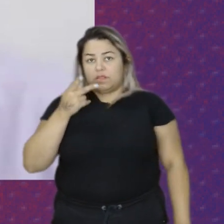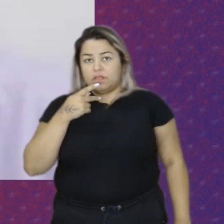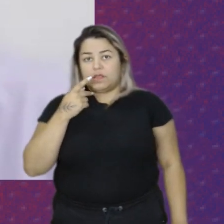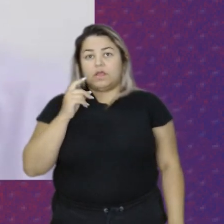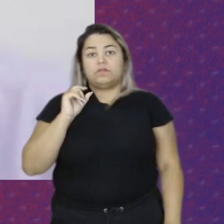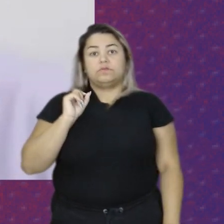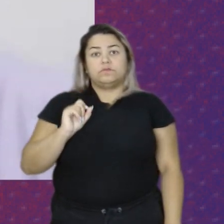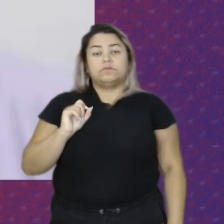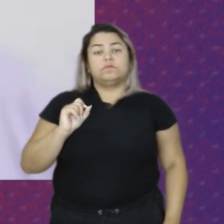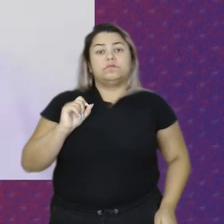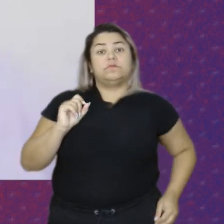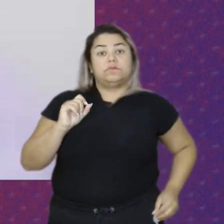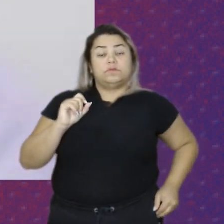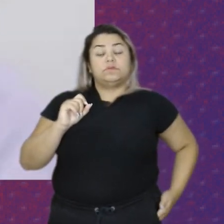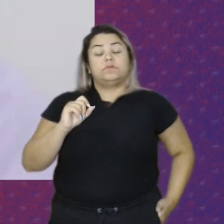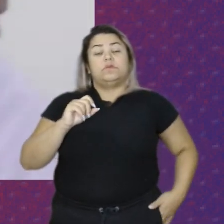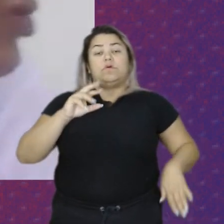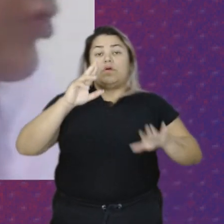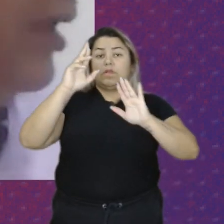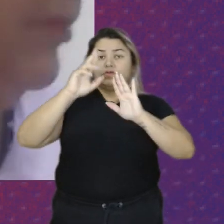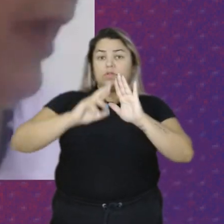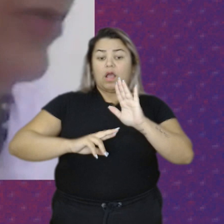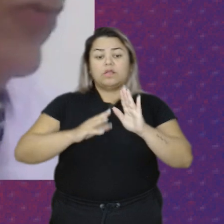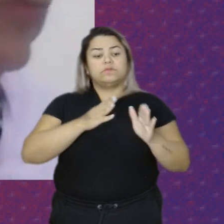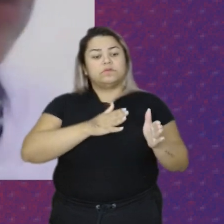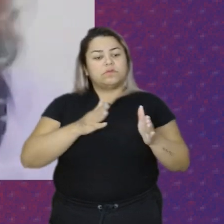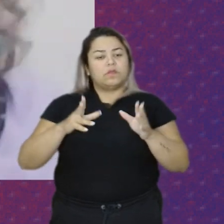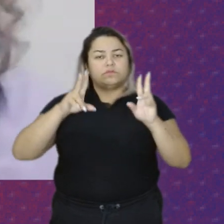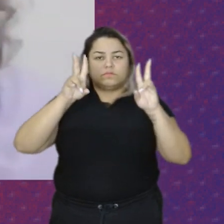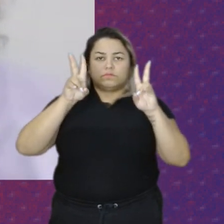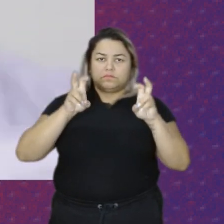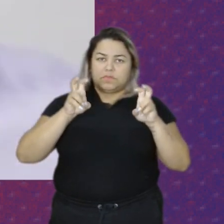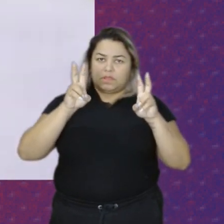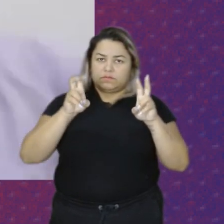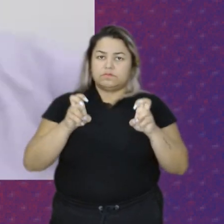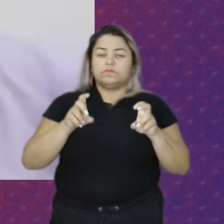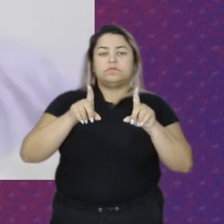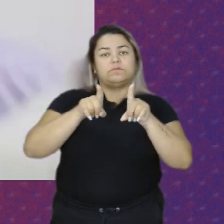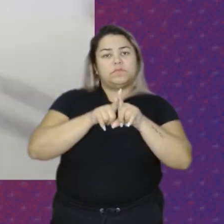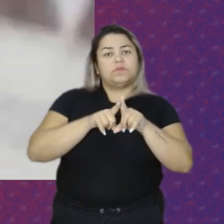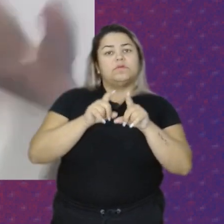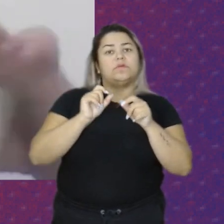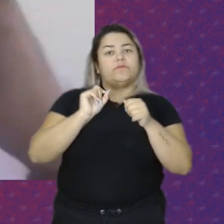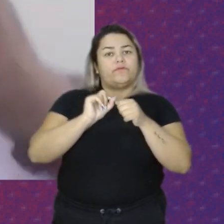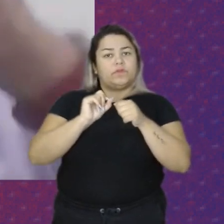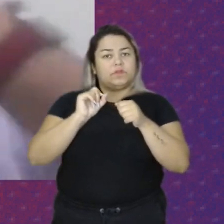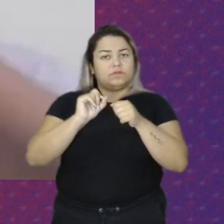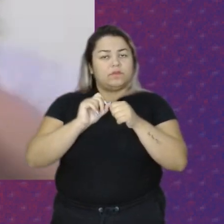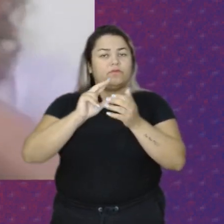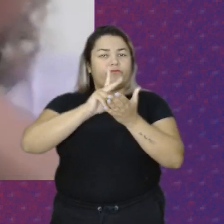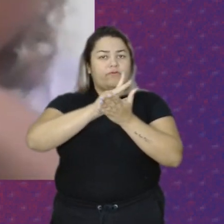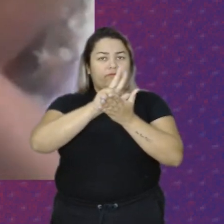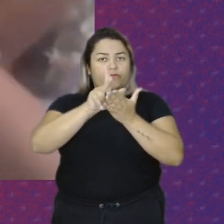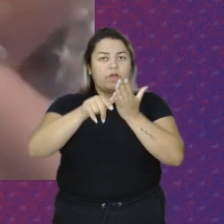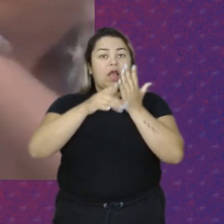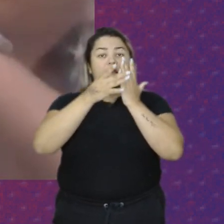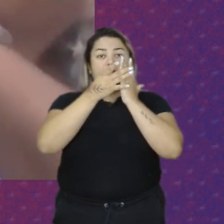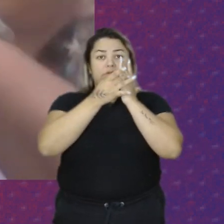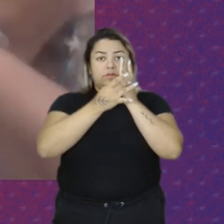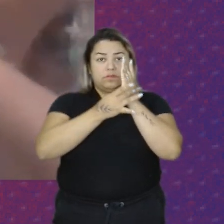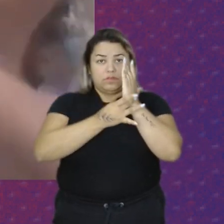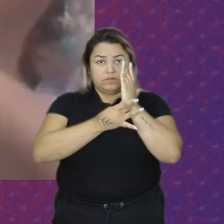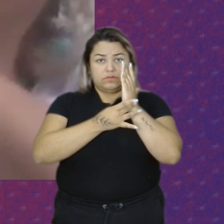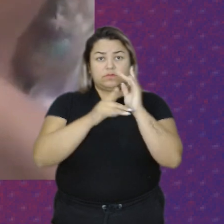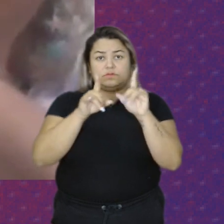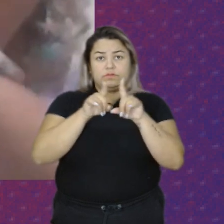são registradas em cada eixo temático, que foram elaboradas várias cartilhas